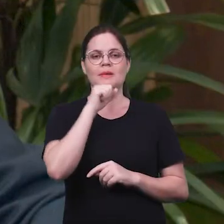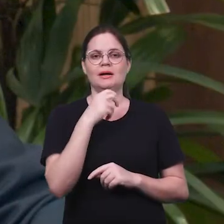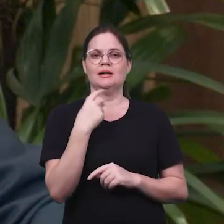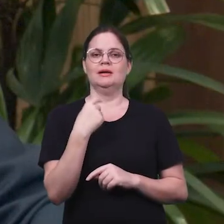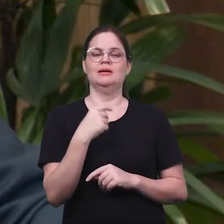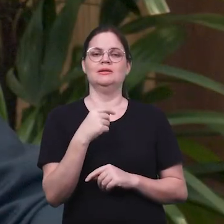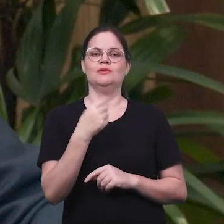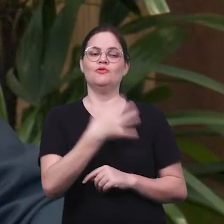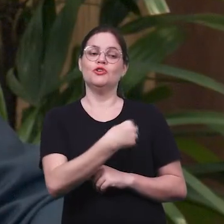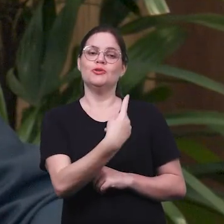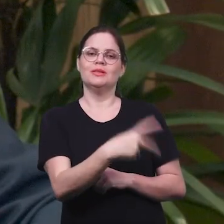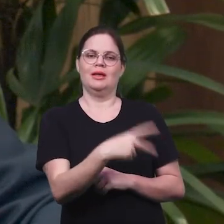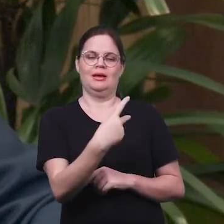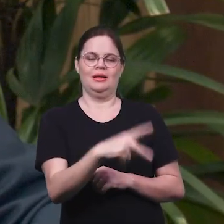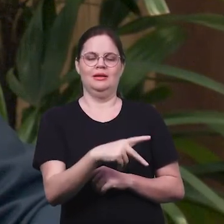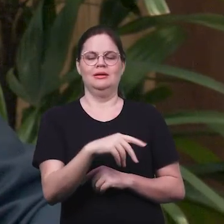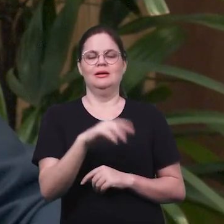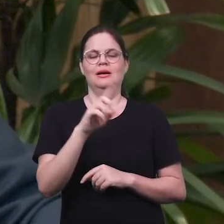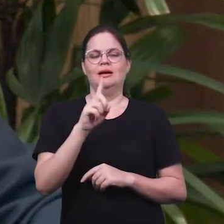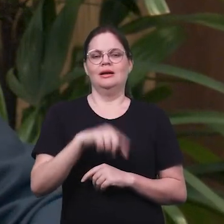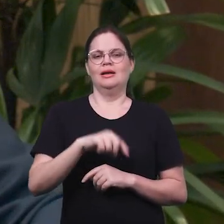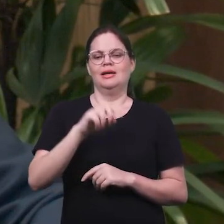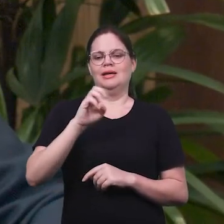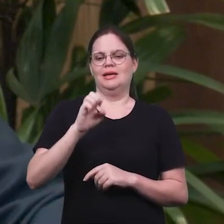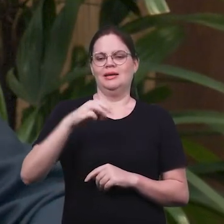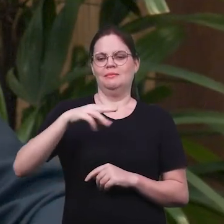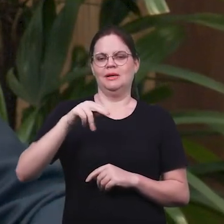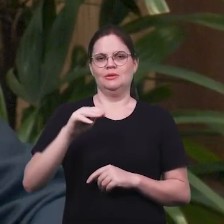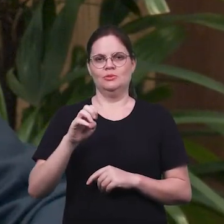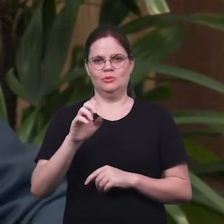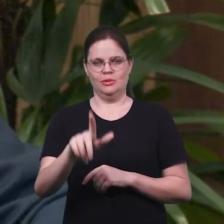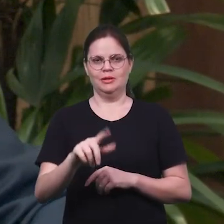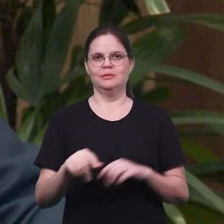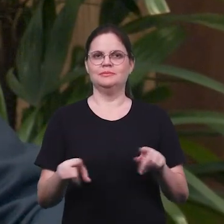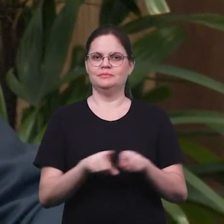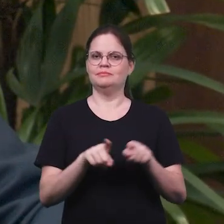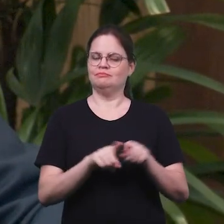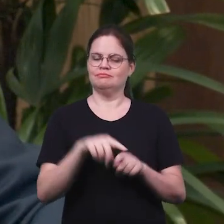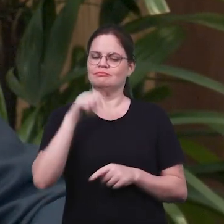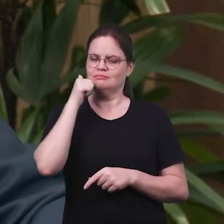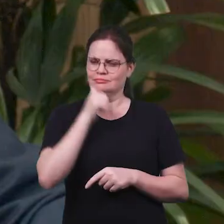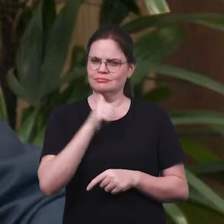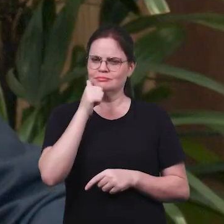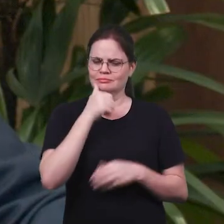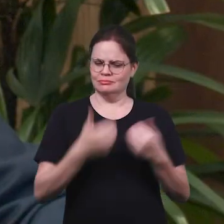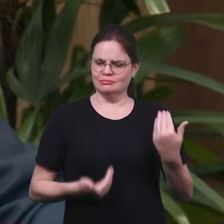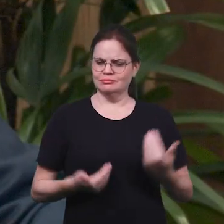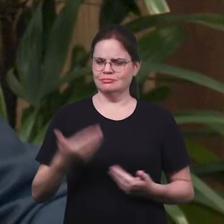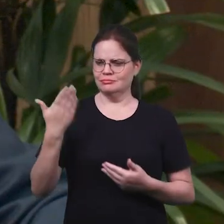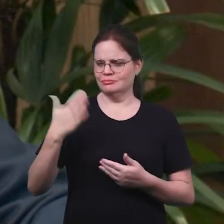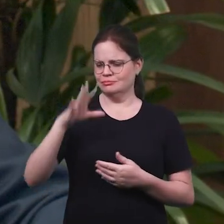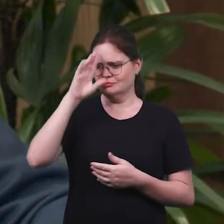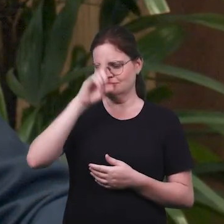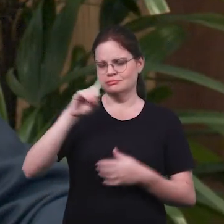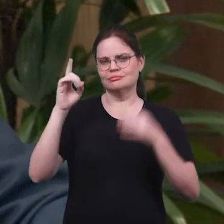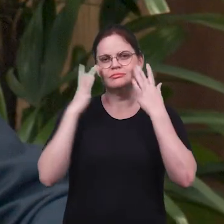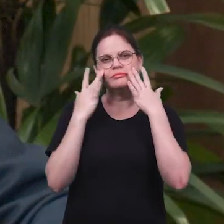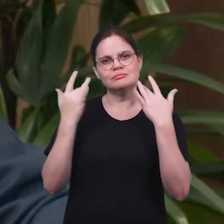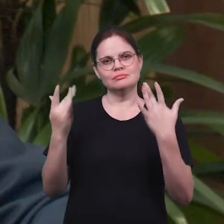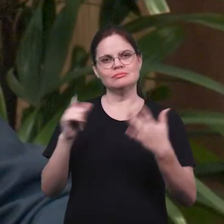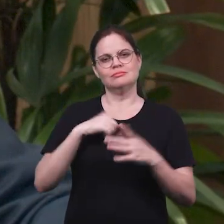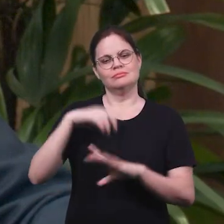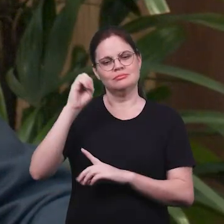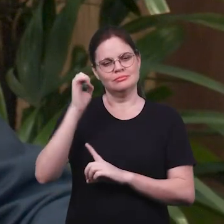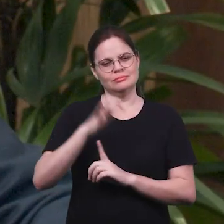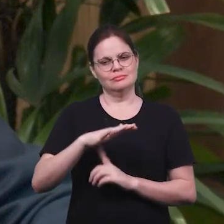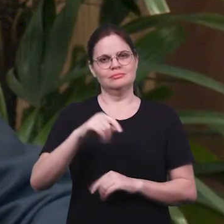ungido Emanuel, irmã do pastor Paulo. Então, uma mulher temente a Deus, cheia da graça, dos